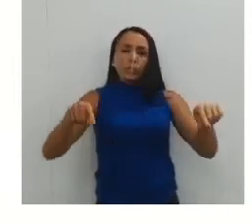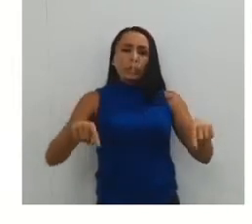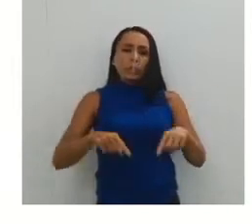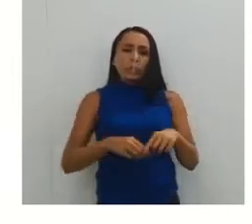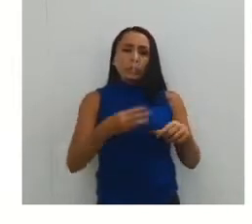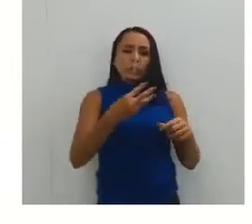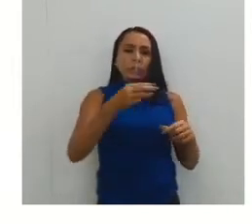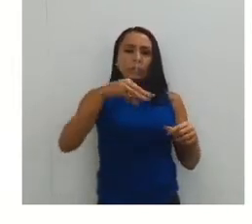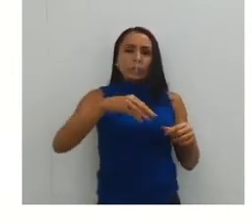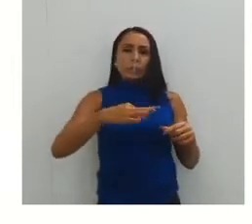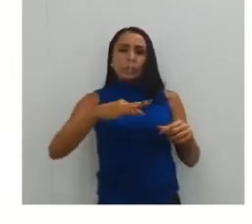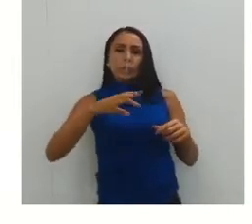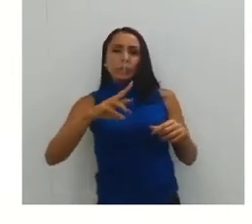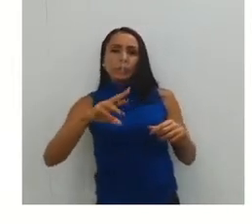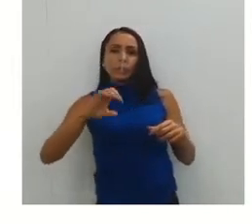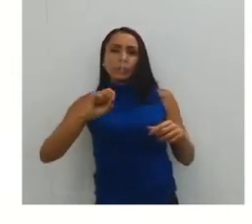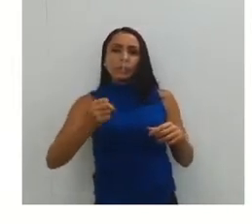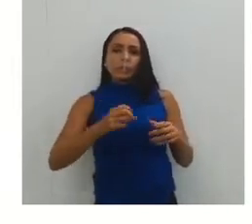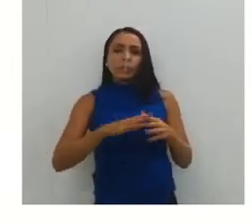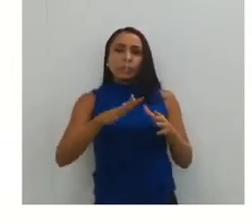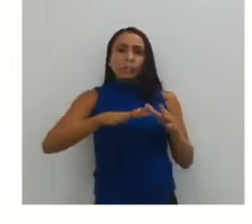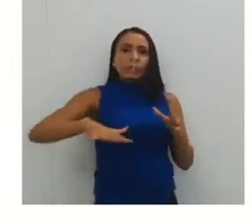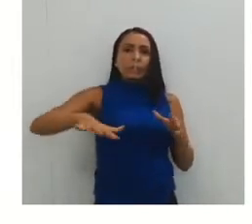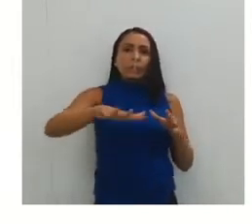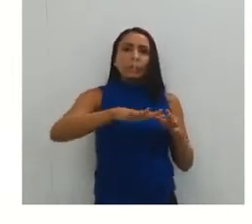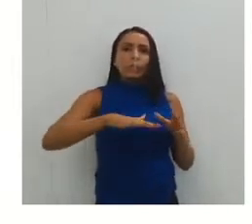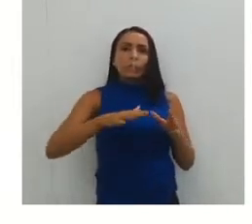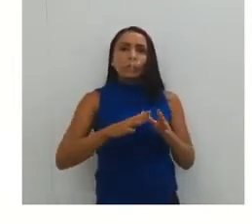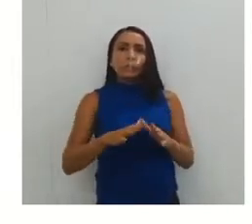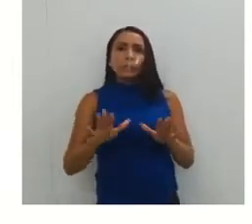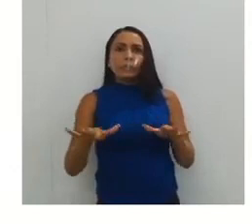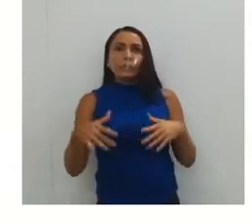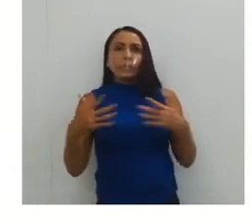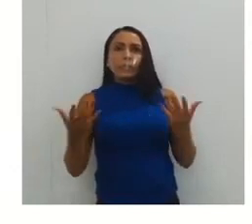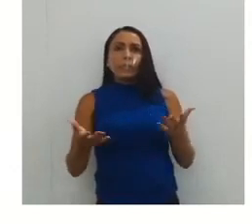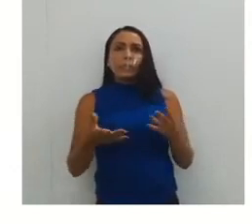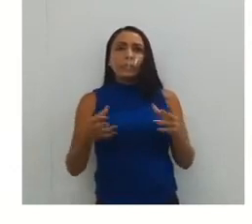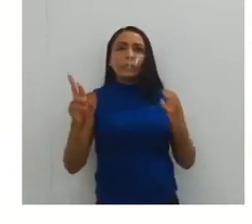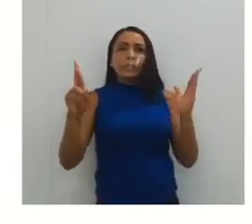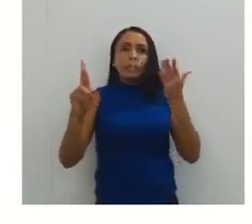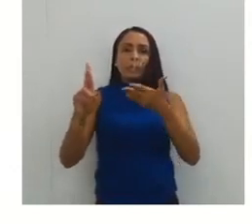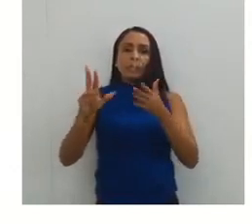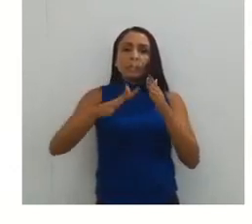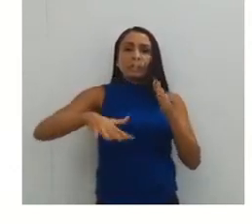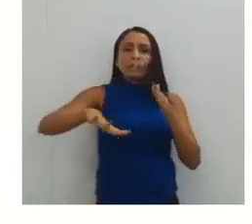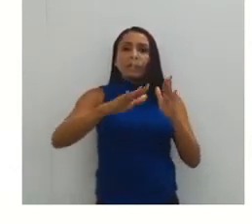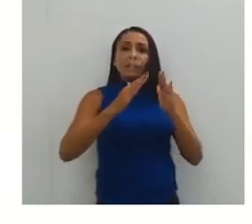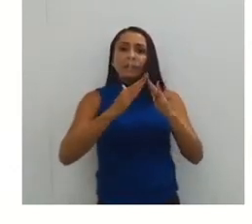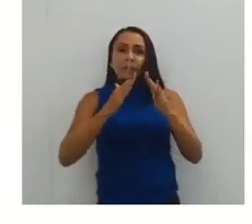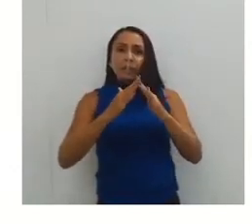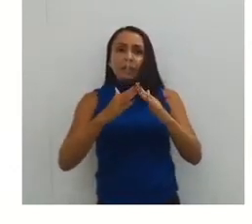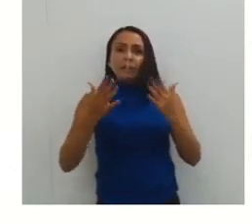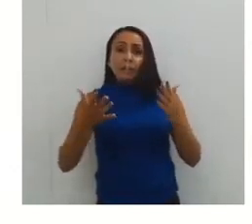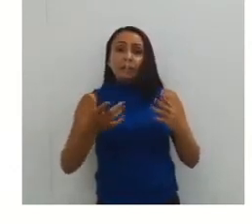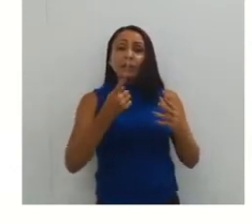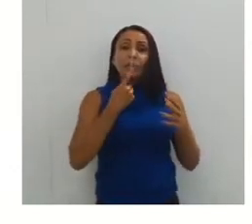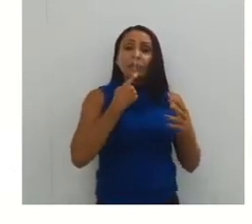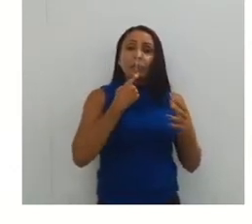largura em um terreno quadrangular de x ao quadrado de área. Qual é a expressão que representa a área da casa? Então, essa parte